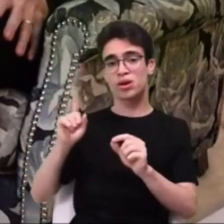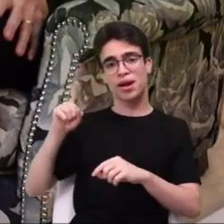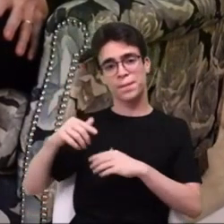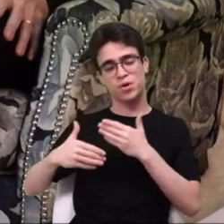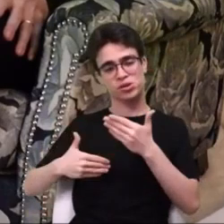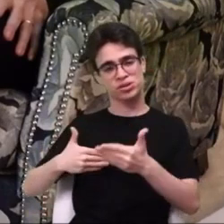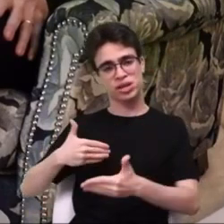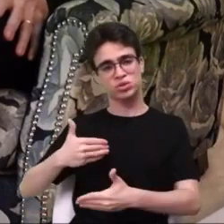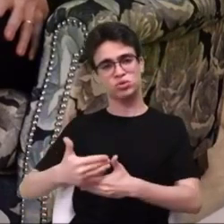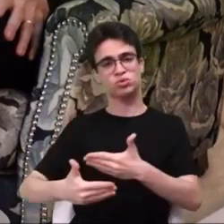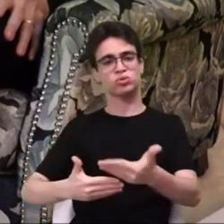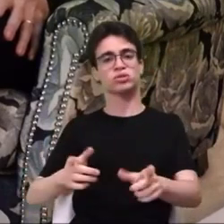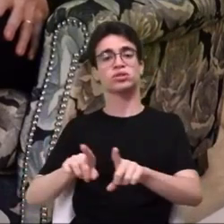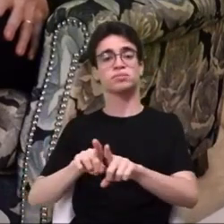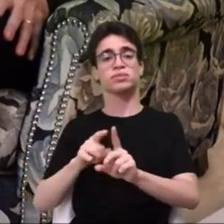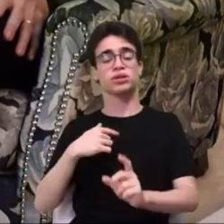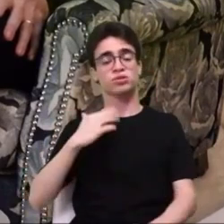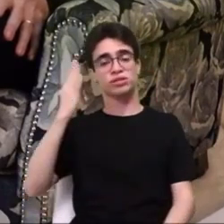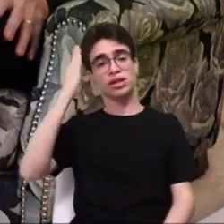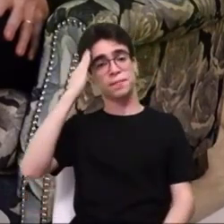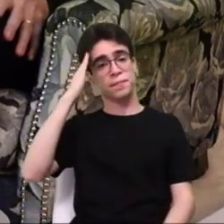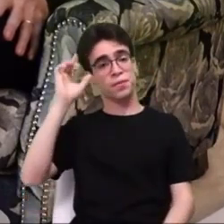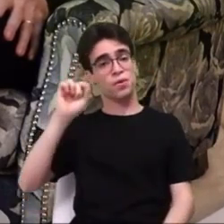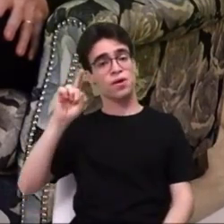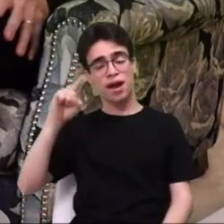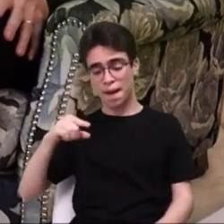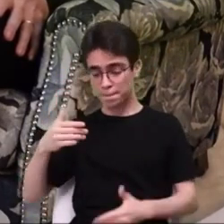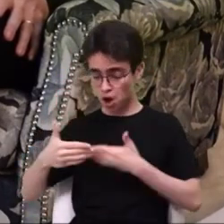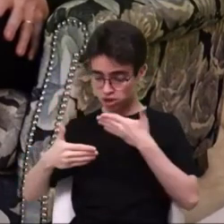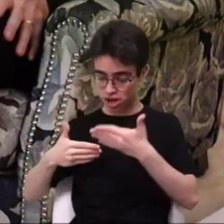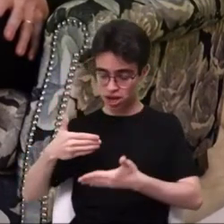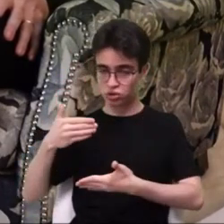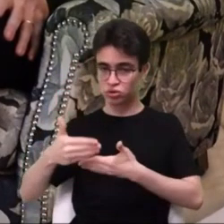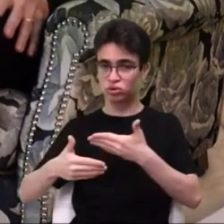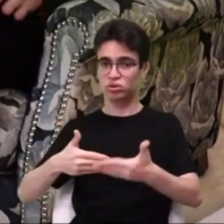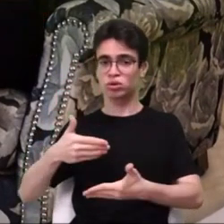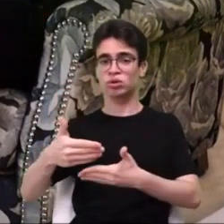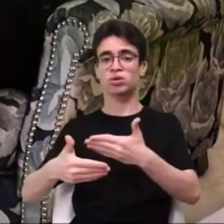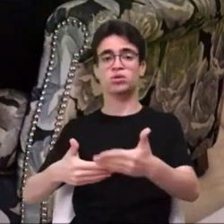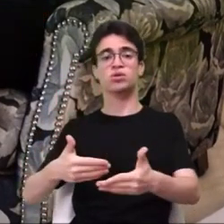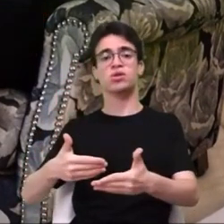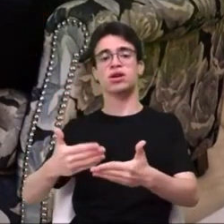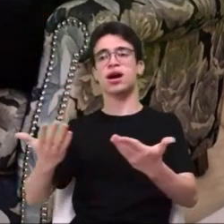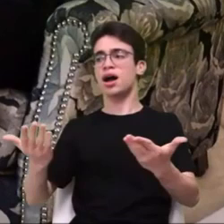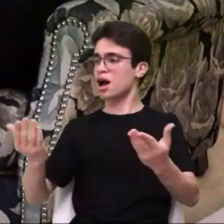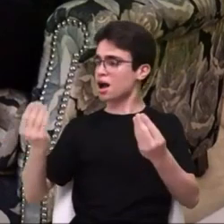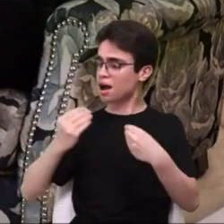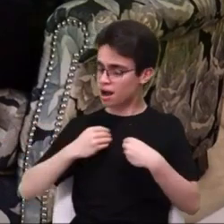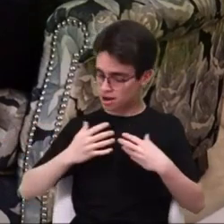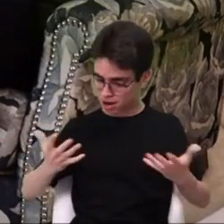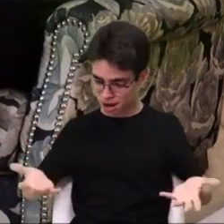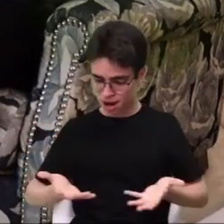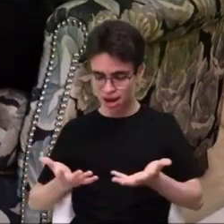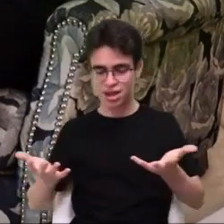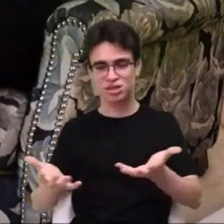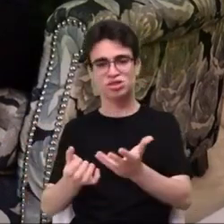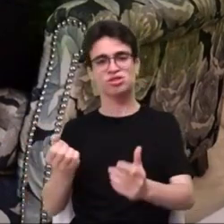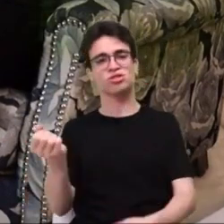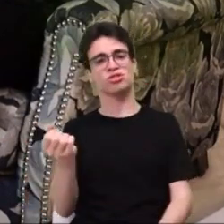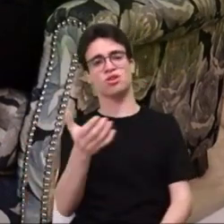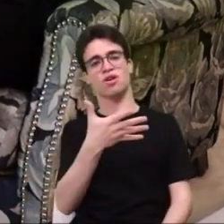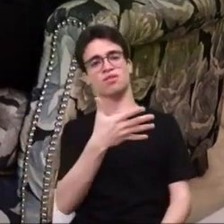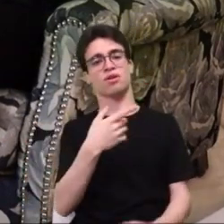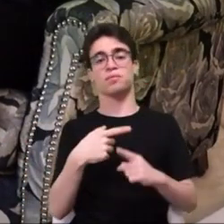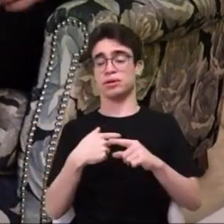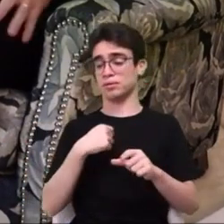processo. E saber que se tratava de um processo me deu um ânimo novo, porque